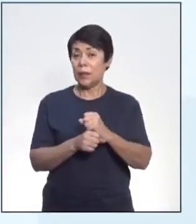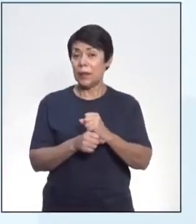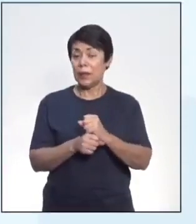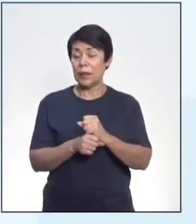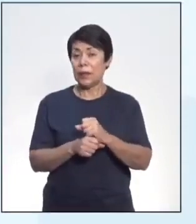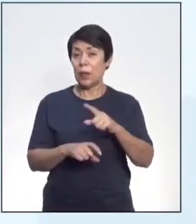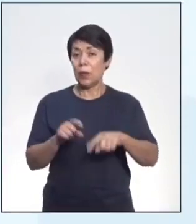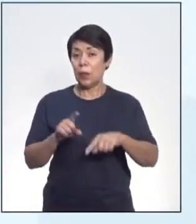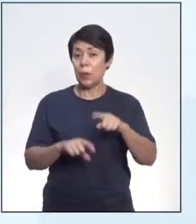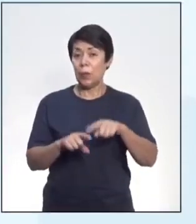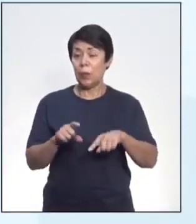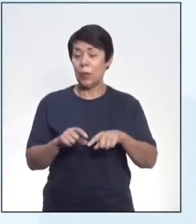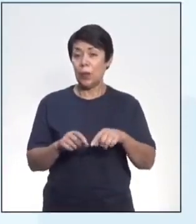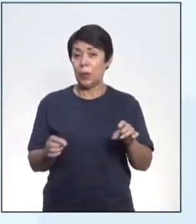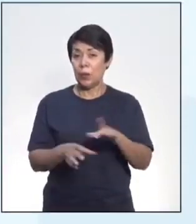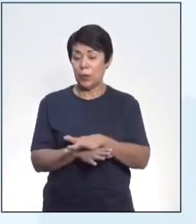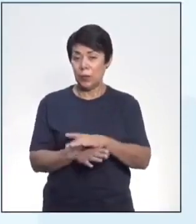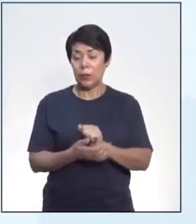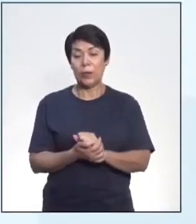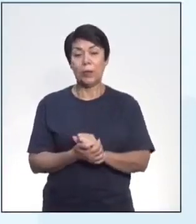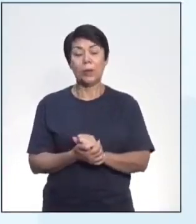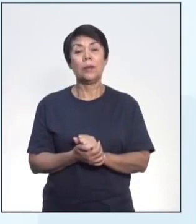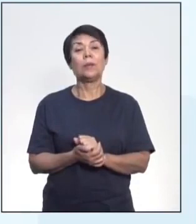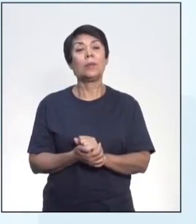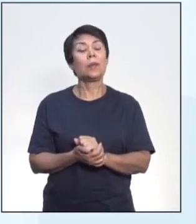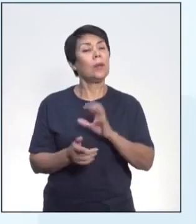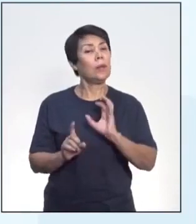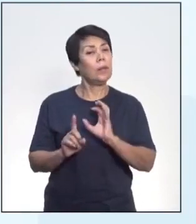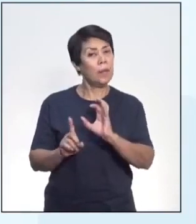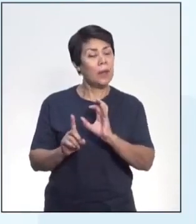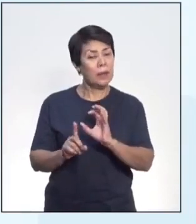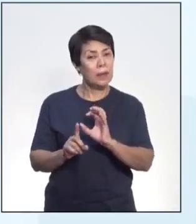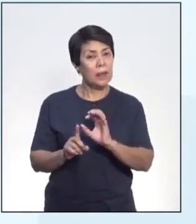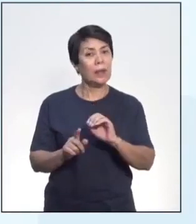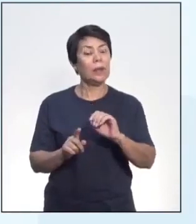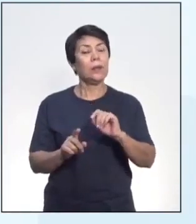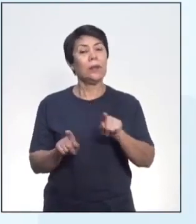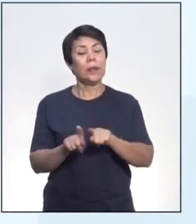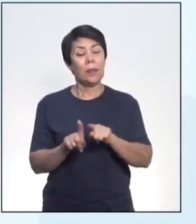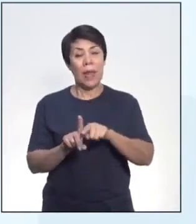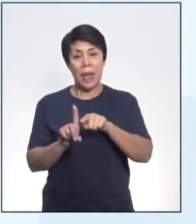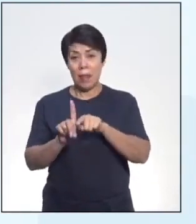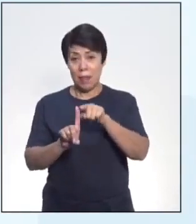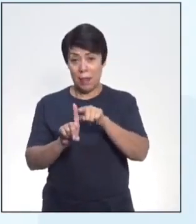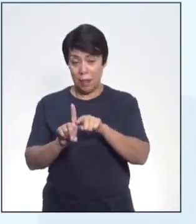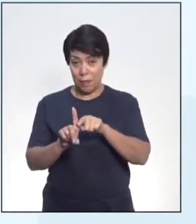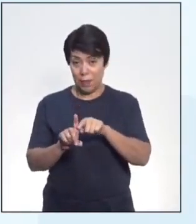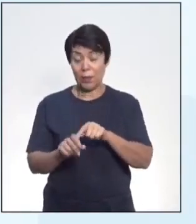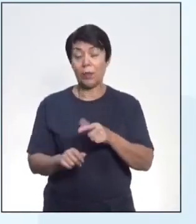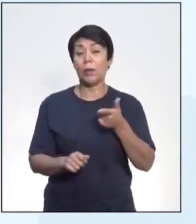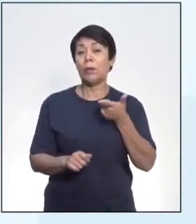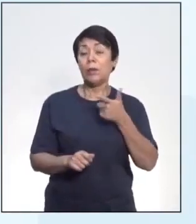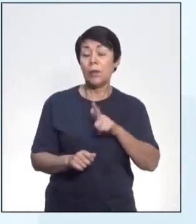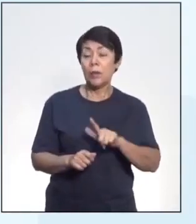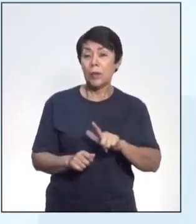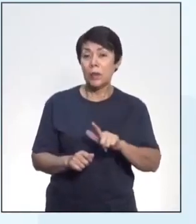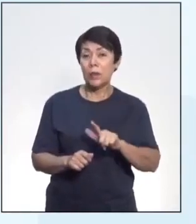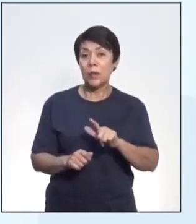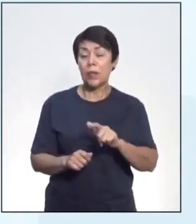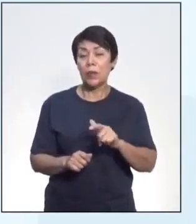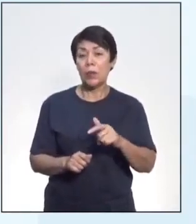produto formado? Até então, nós mexemos com quem? Com a pressão e com a temperatura. Eu consigo aumentar